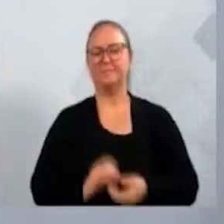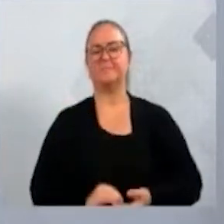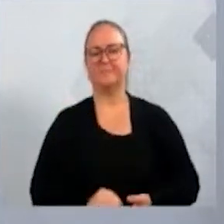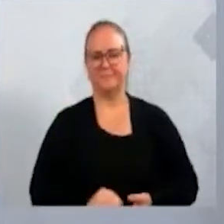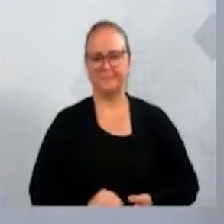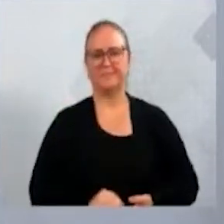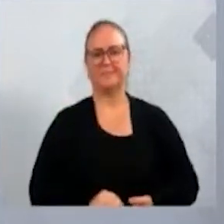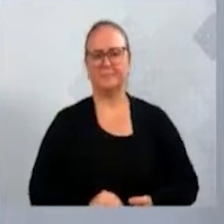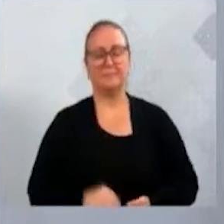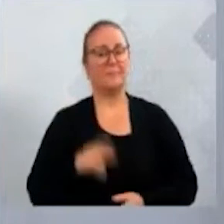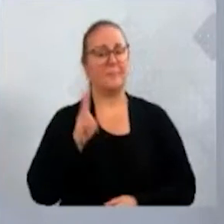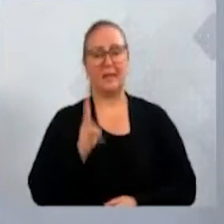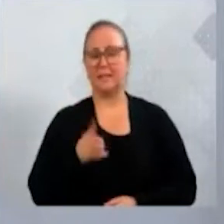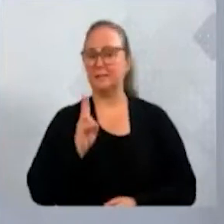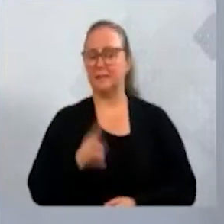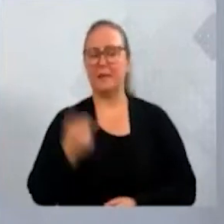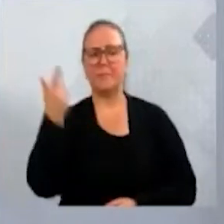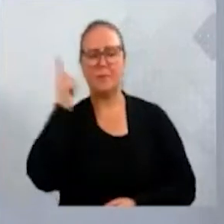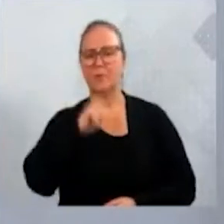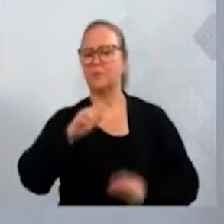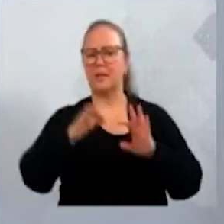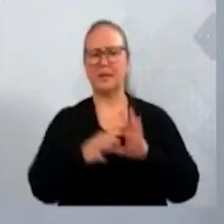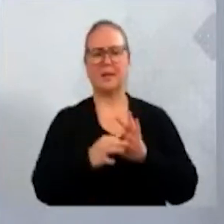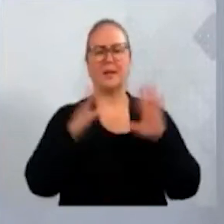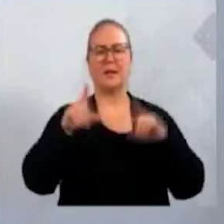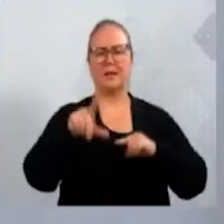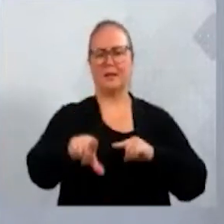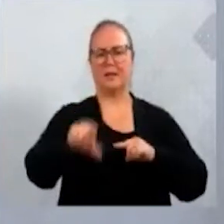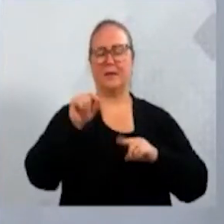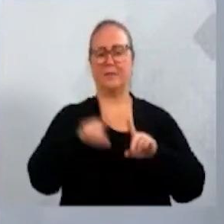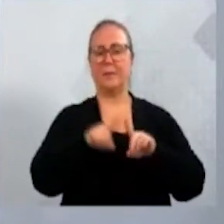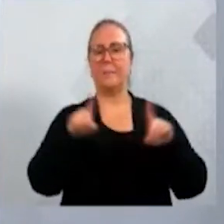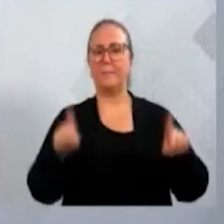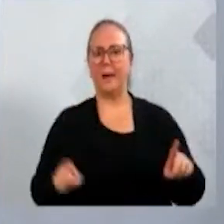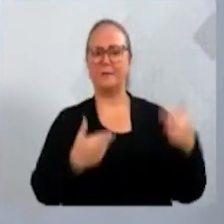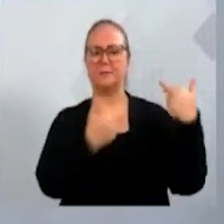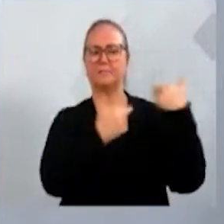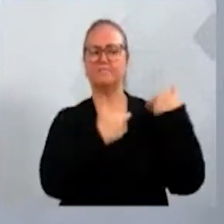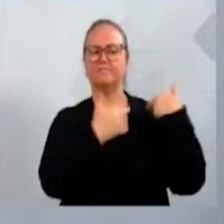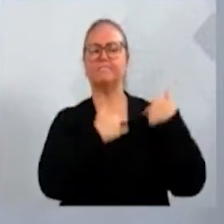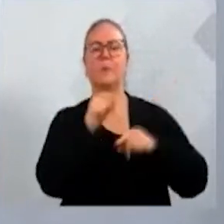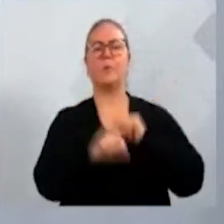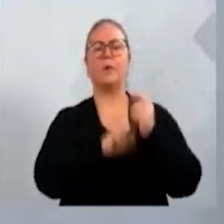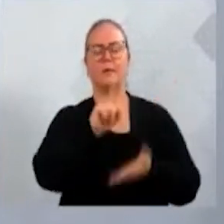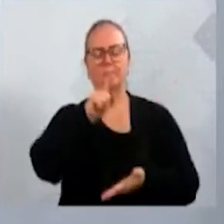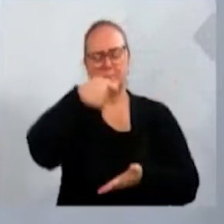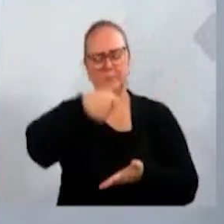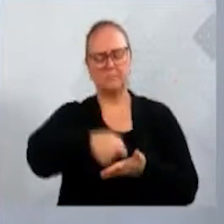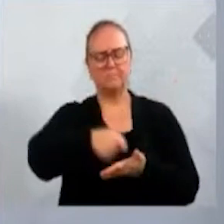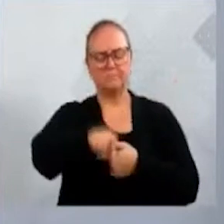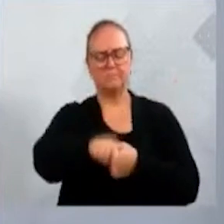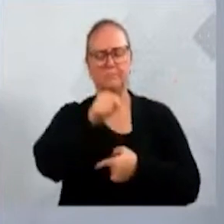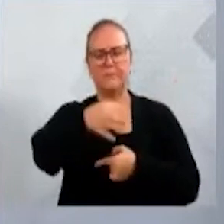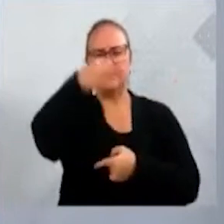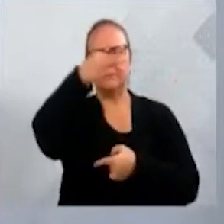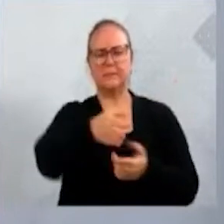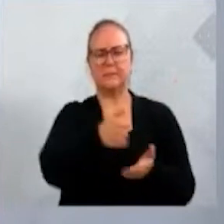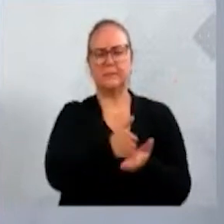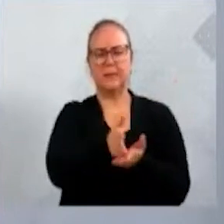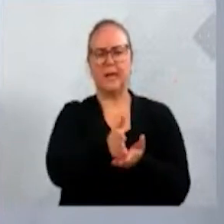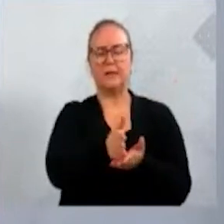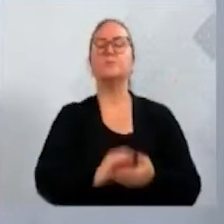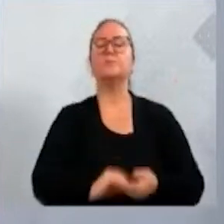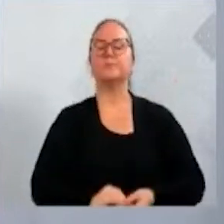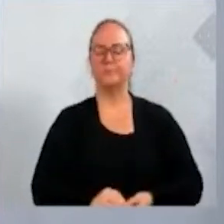liberdade do livre-arbítrio mas a responsabilidade das escolhas certas só assim podemos falar do presente e